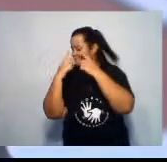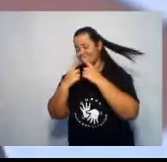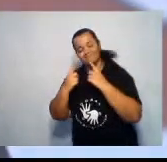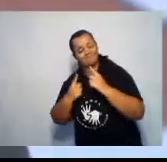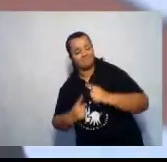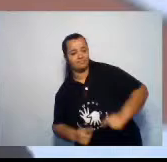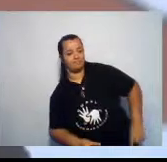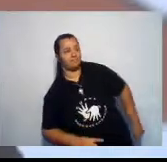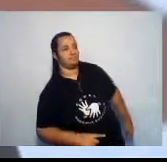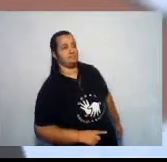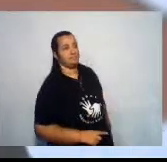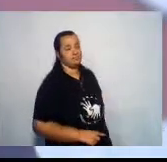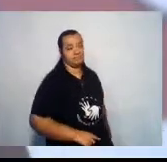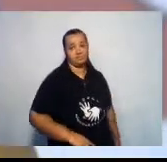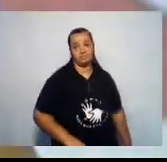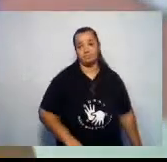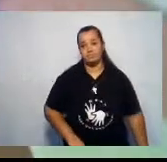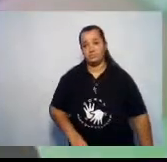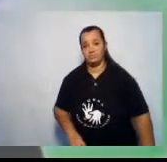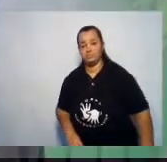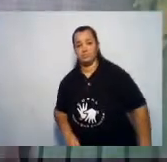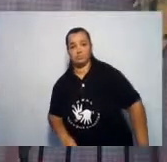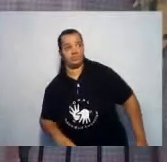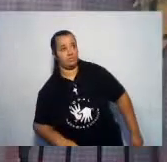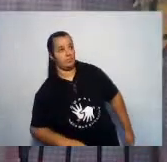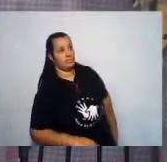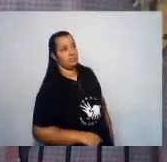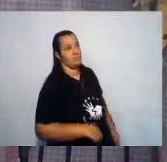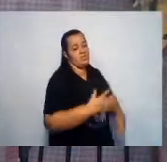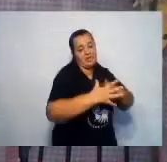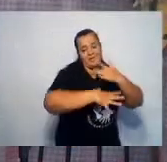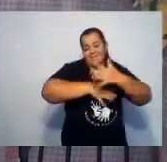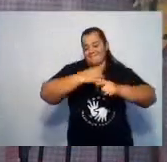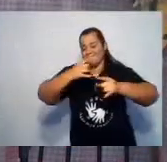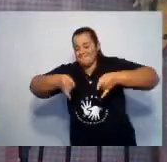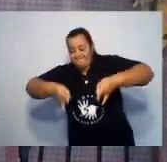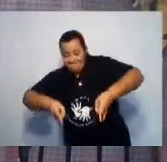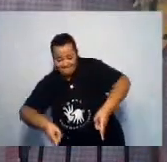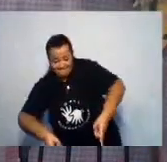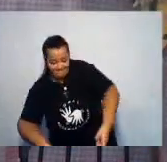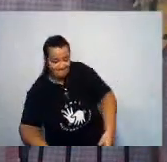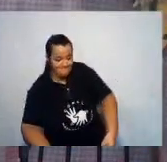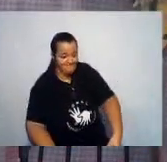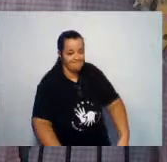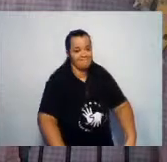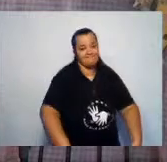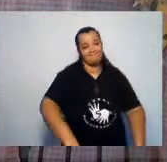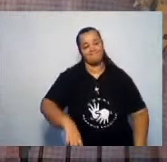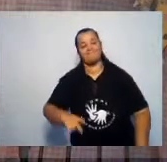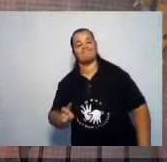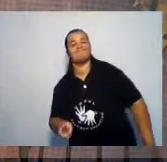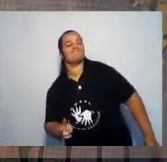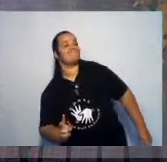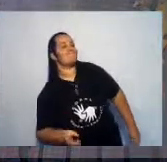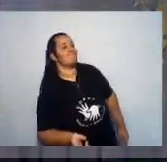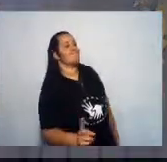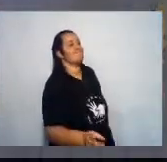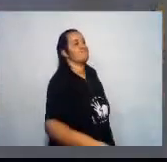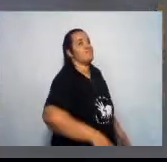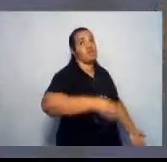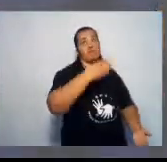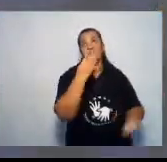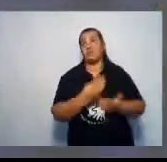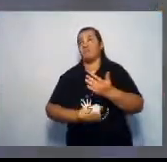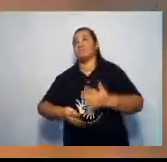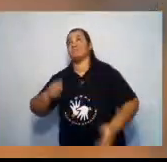Esqueceu, não chora, nem rola pela cama. Se ainda perde